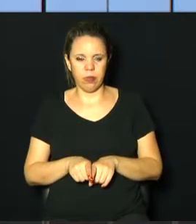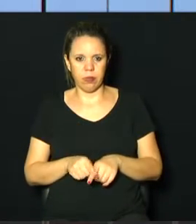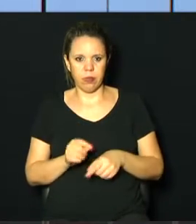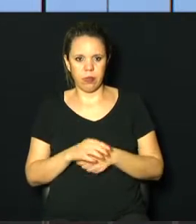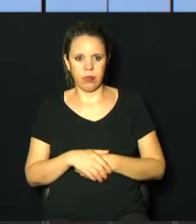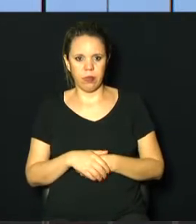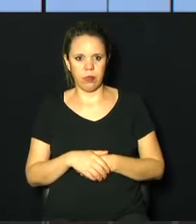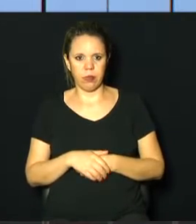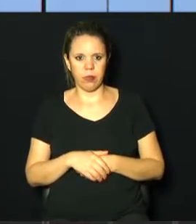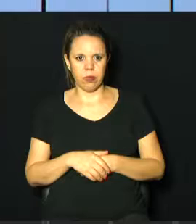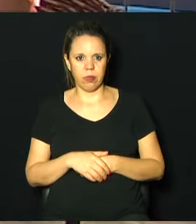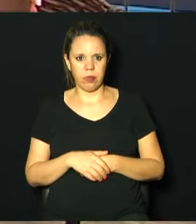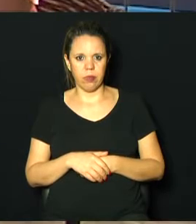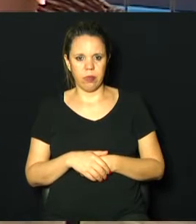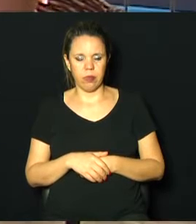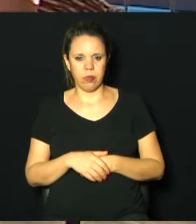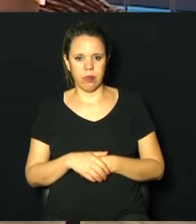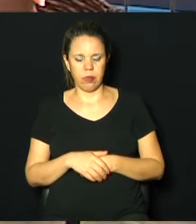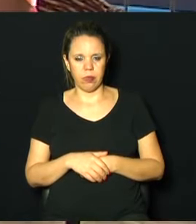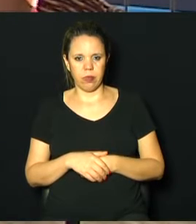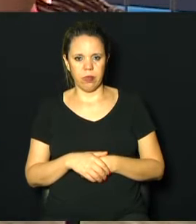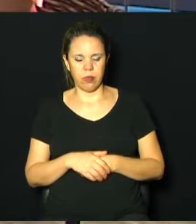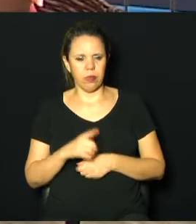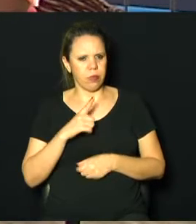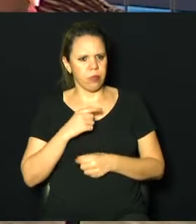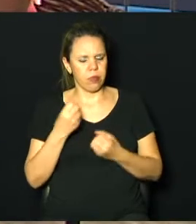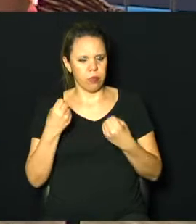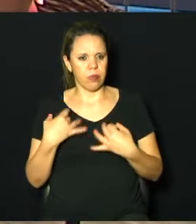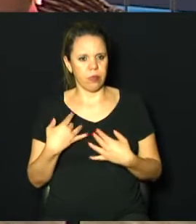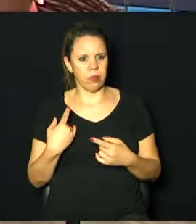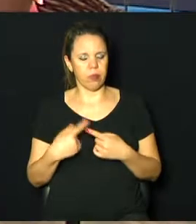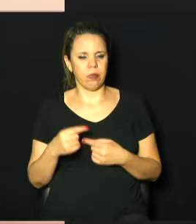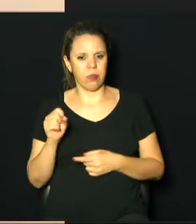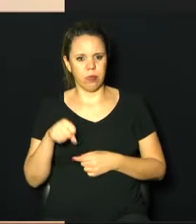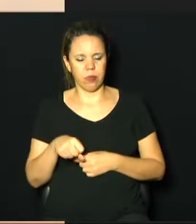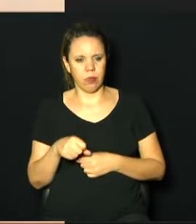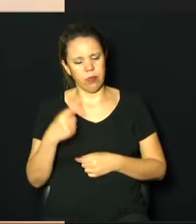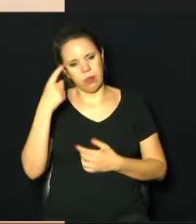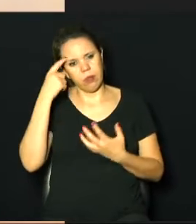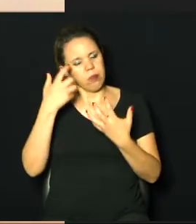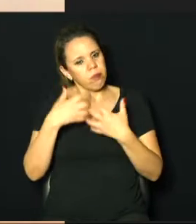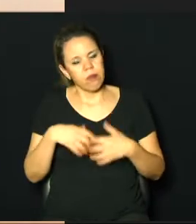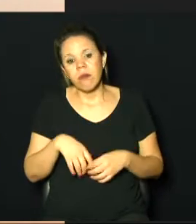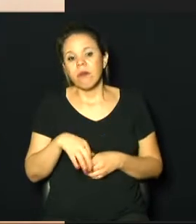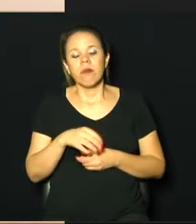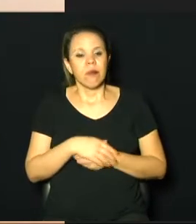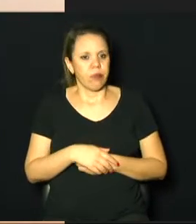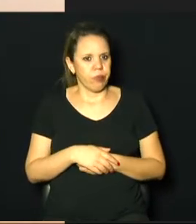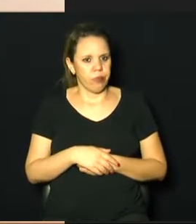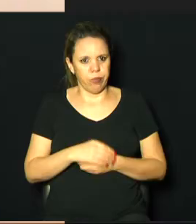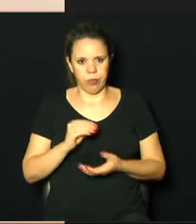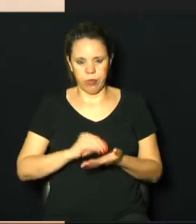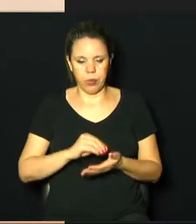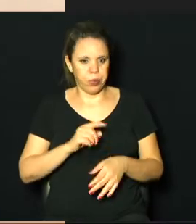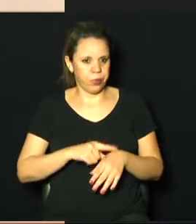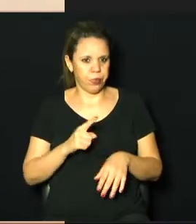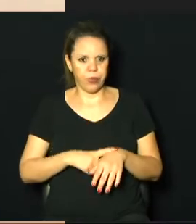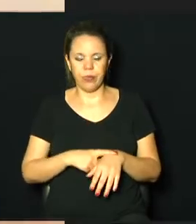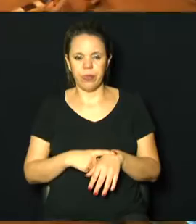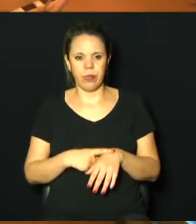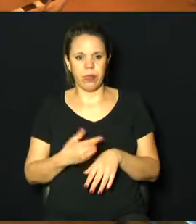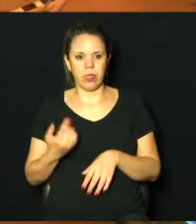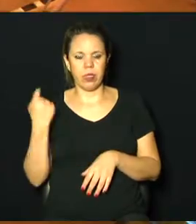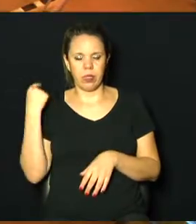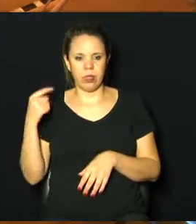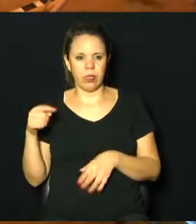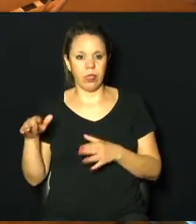elas. Tem uma explicação? Sim, sim, porque vamos pensar, a falta de tempo nos levava